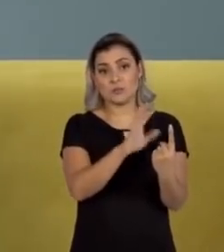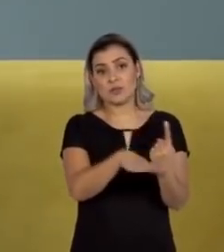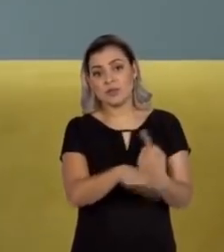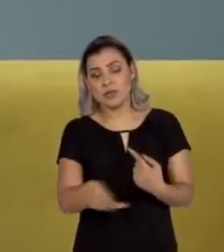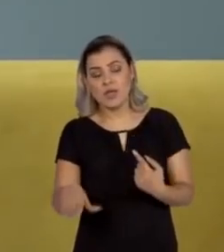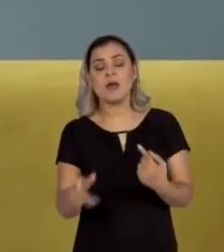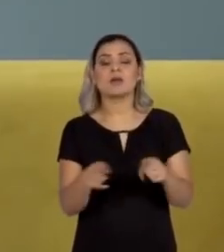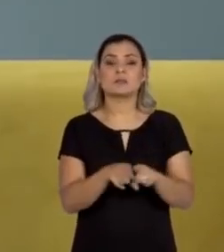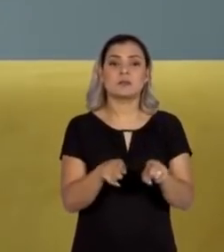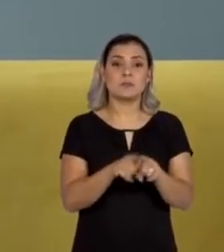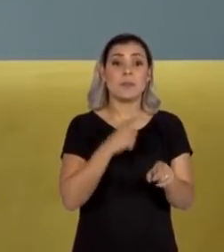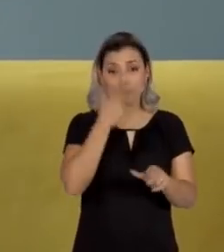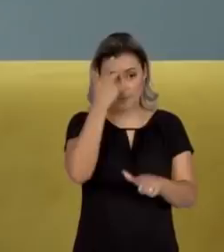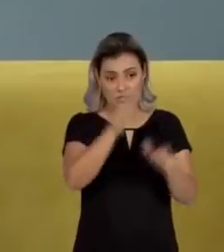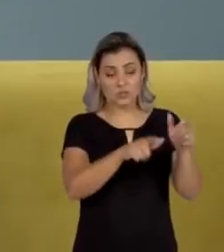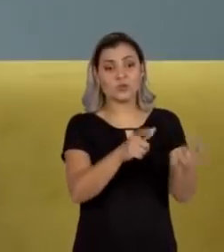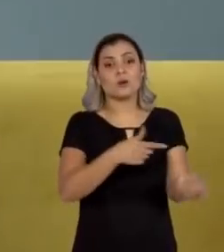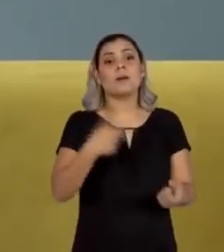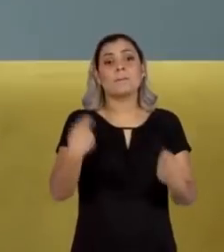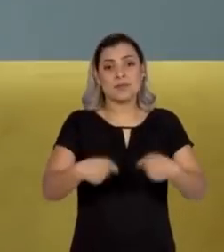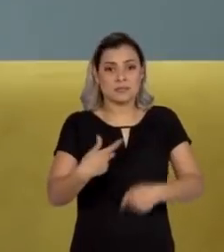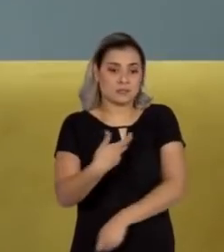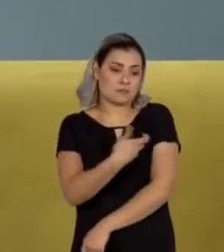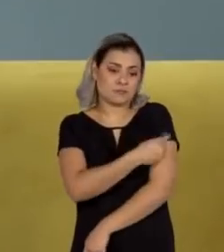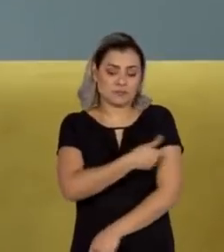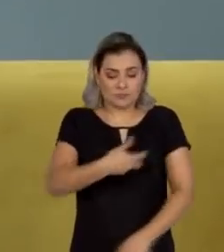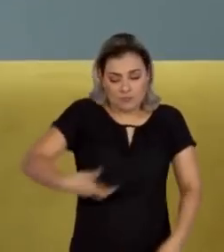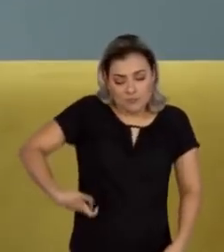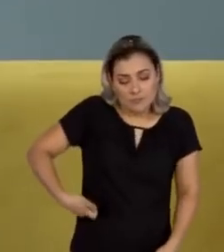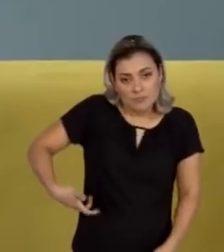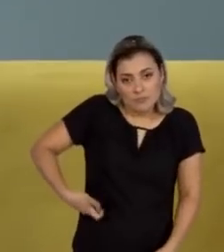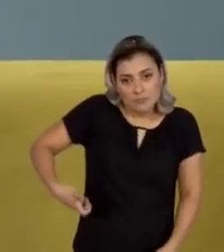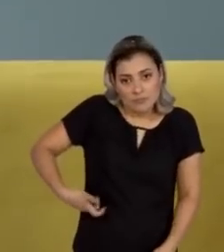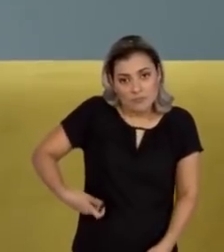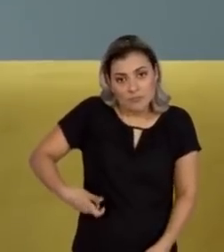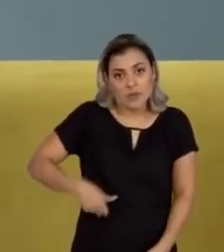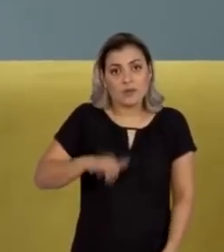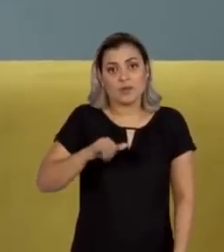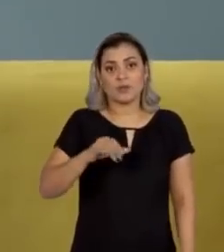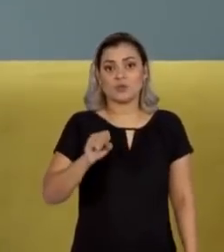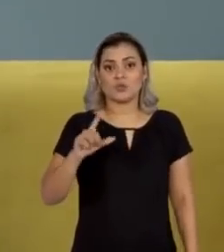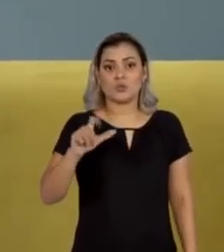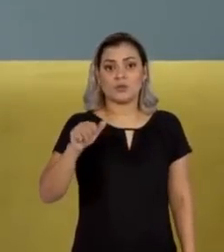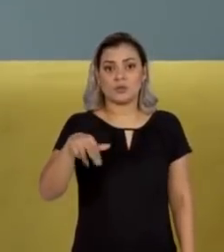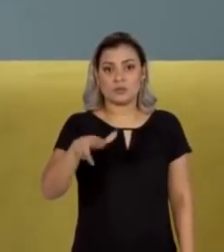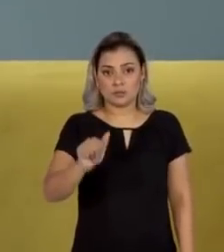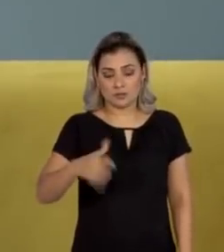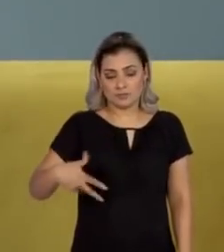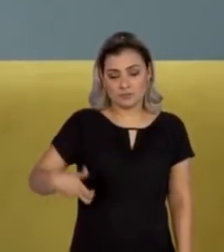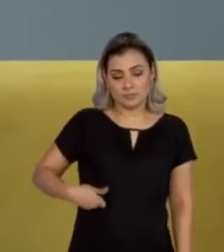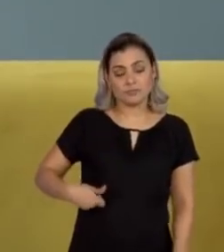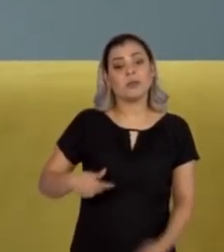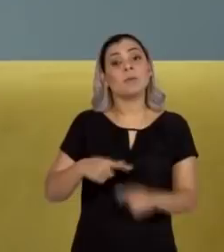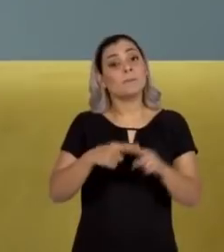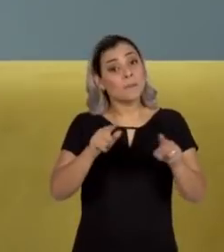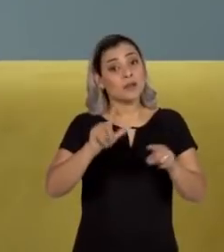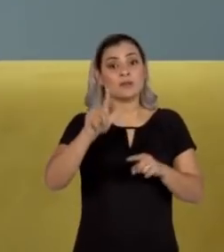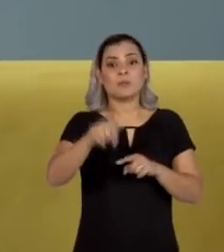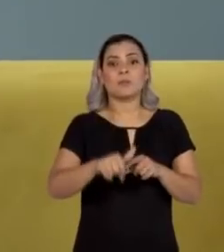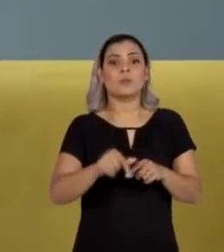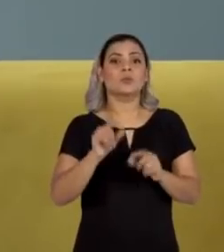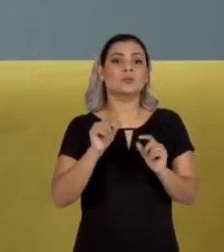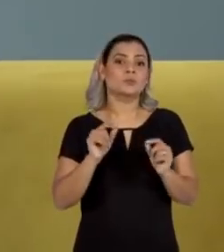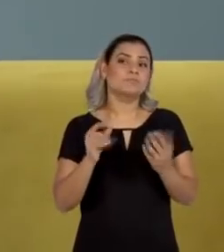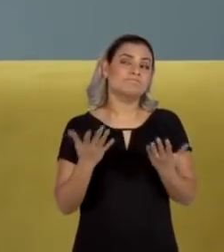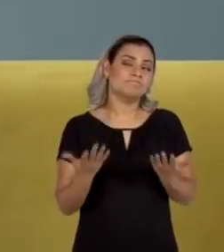crianças, eles são dependentes de insulina desde o diagnóstico. O tratamento é um pouco mais complexo, mas ele é possível. E depois, Joyce, eu digo